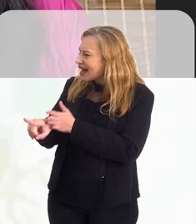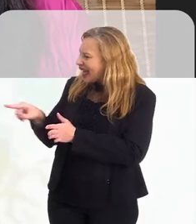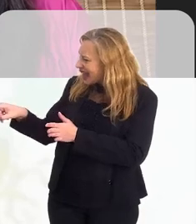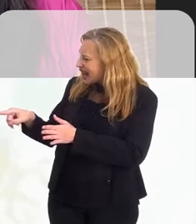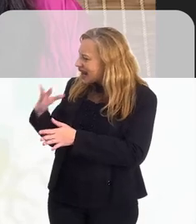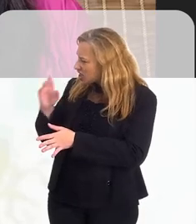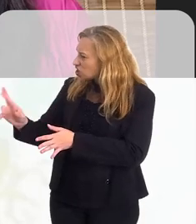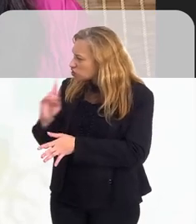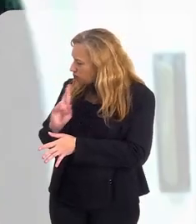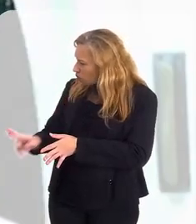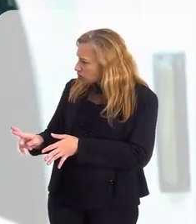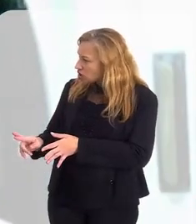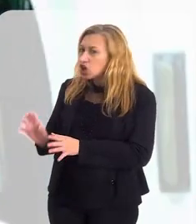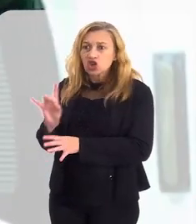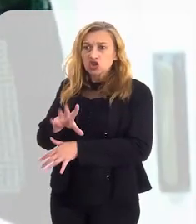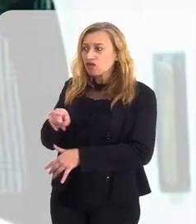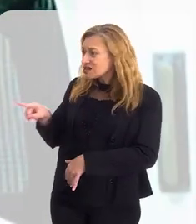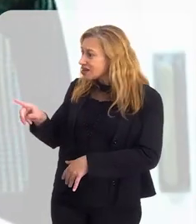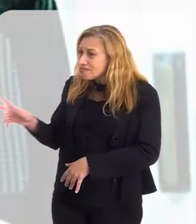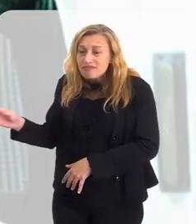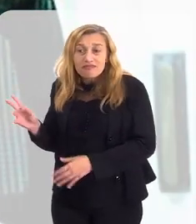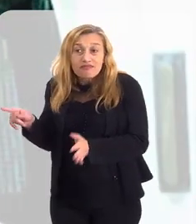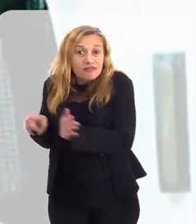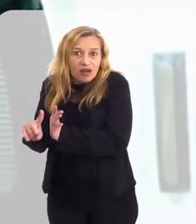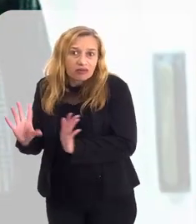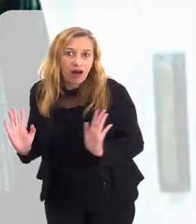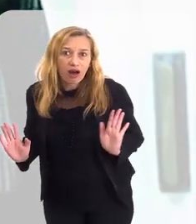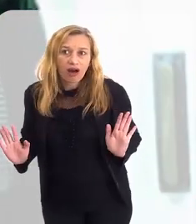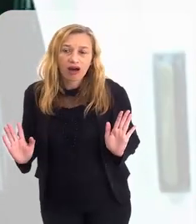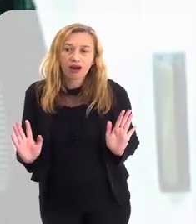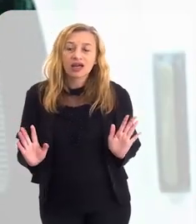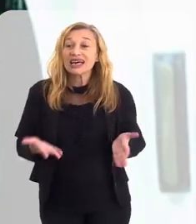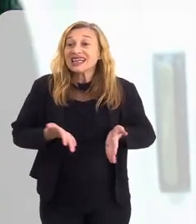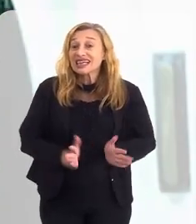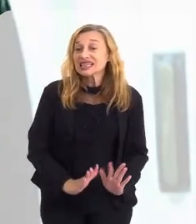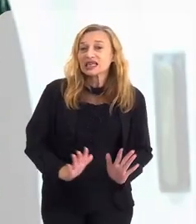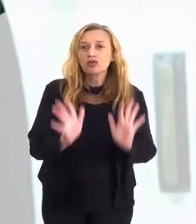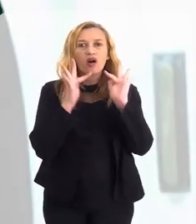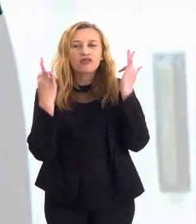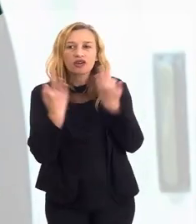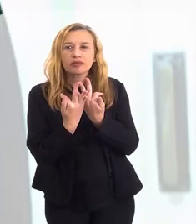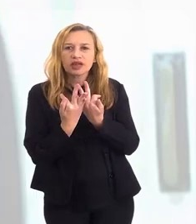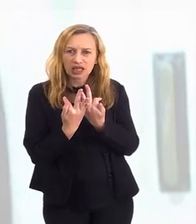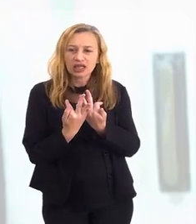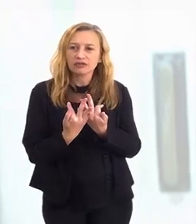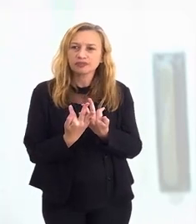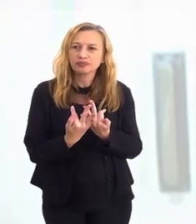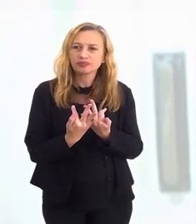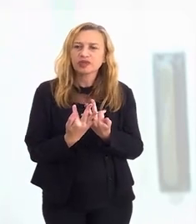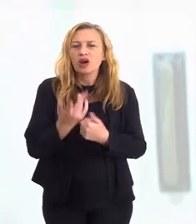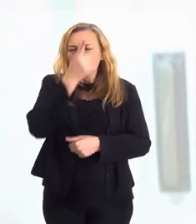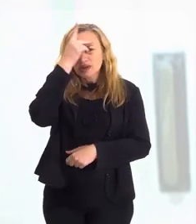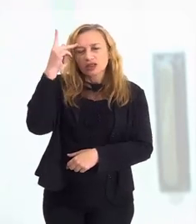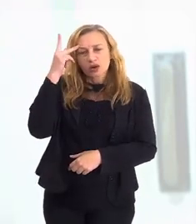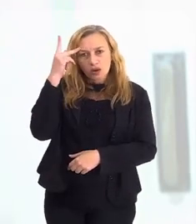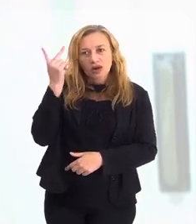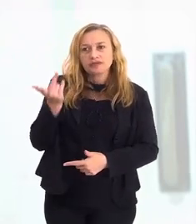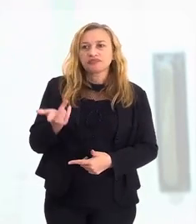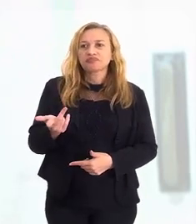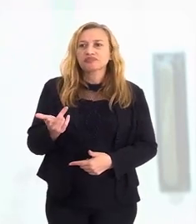ele responde, eu falei, sim, é só você perguntar para ele. Então, ou seja, nascer numa família, né, com uma pessoa